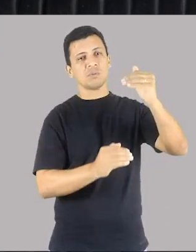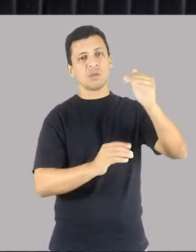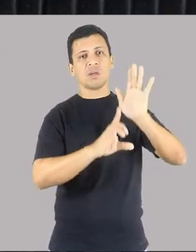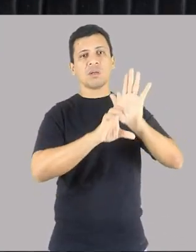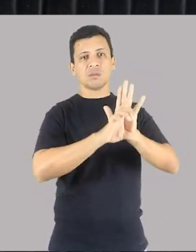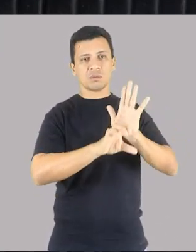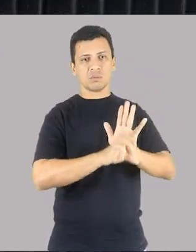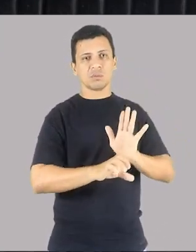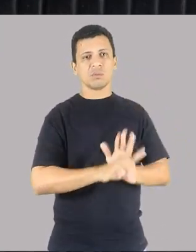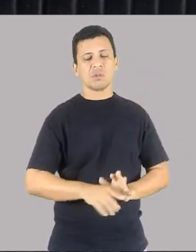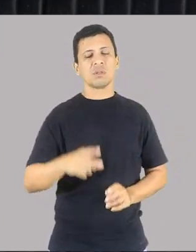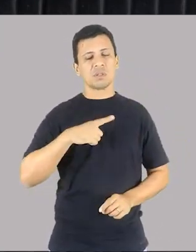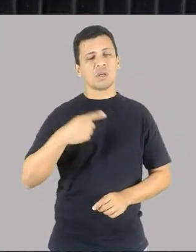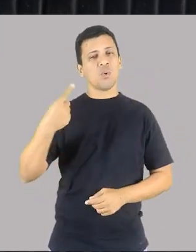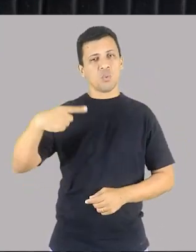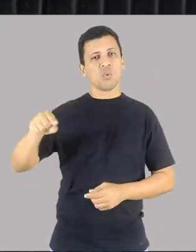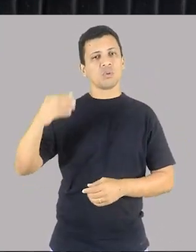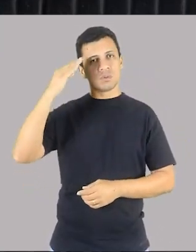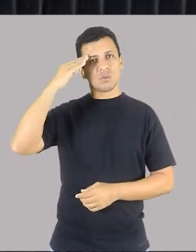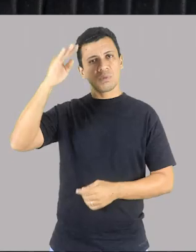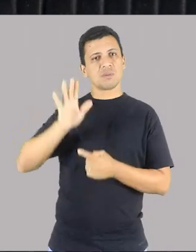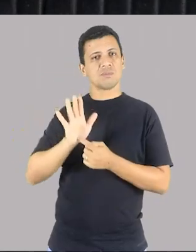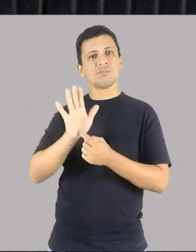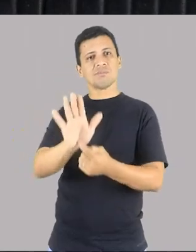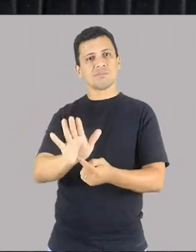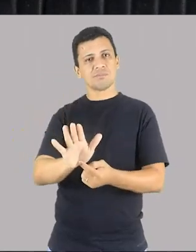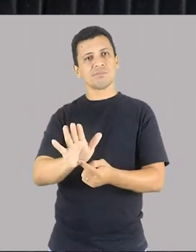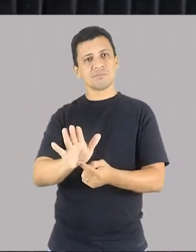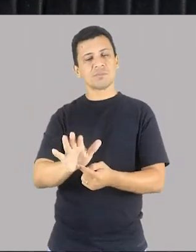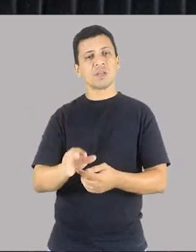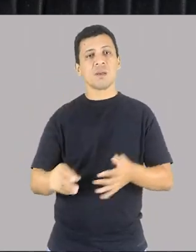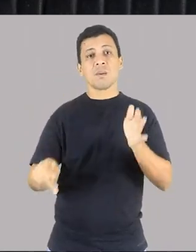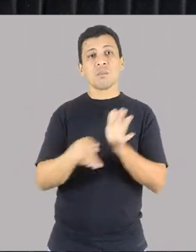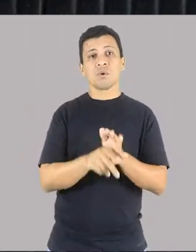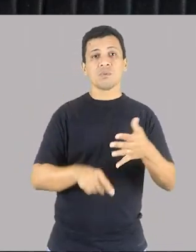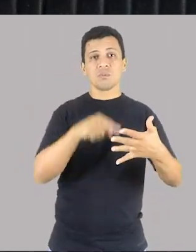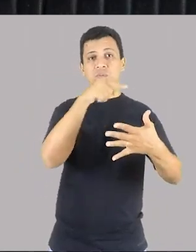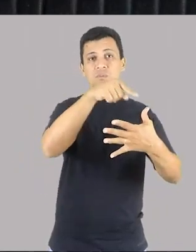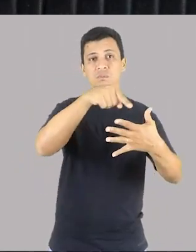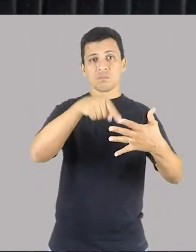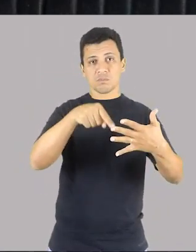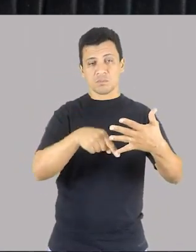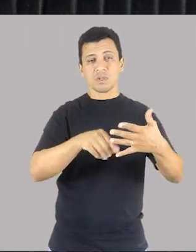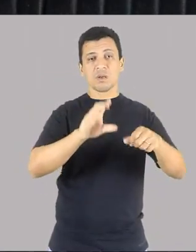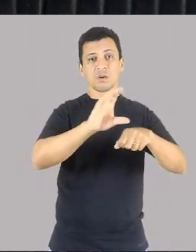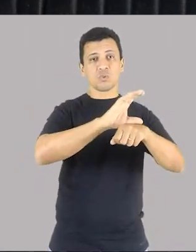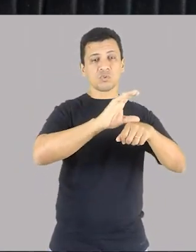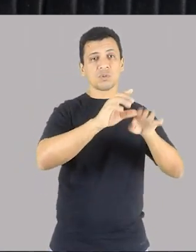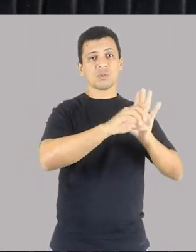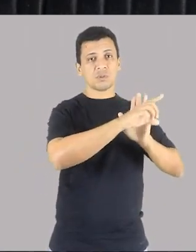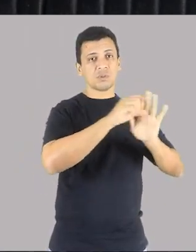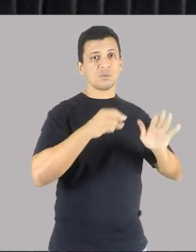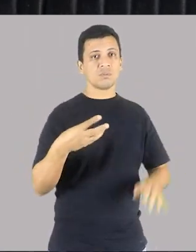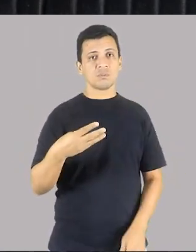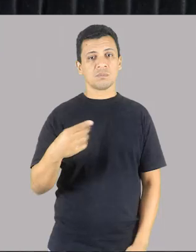princípios expressos do direito administrativo, isso não é real. Temos muitos princípios expressos na